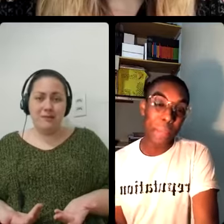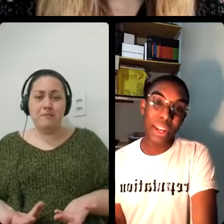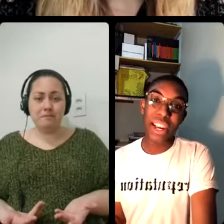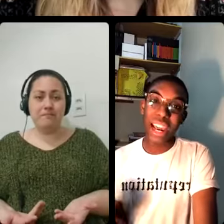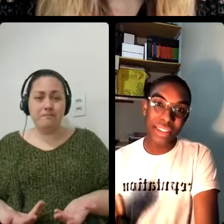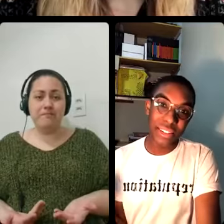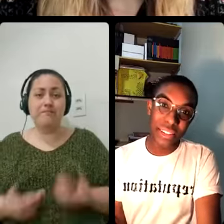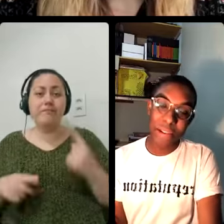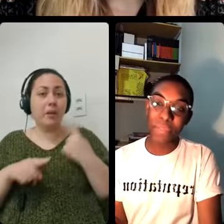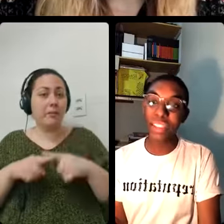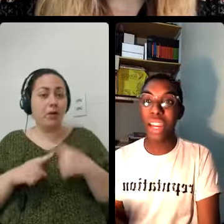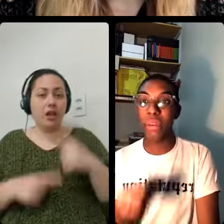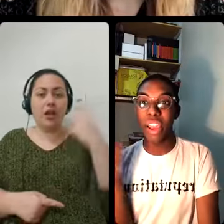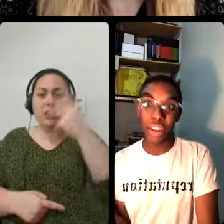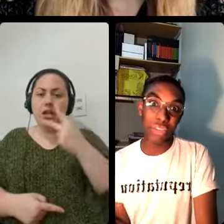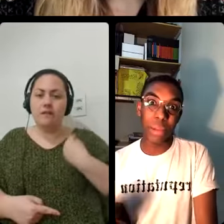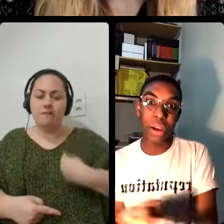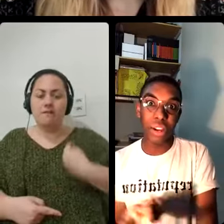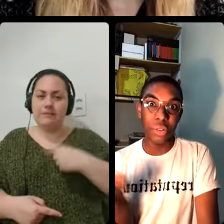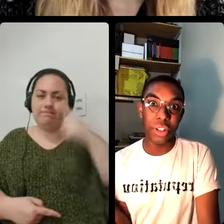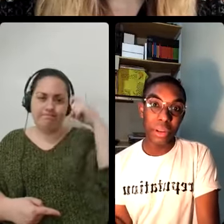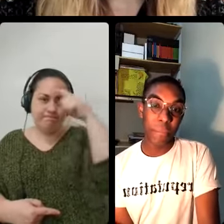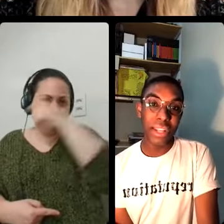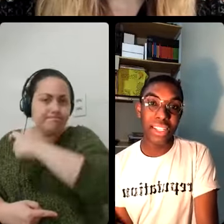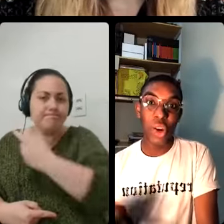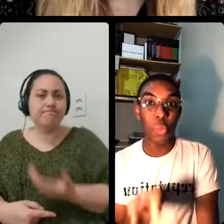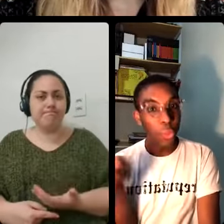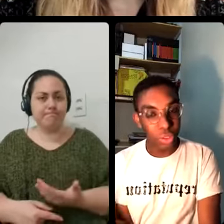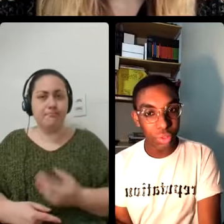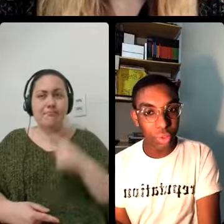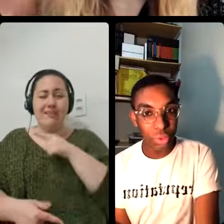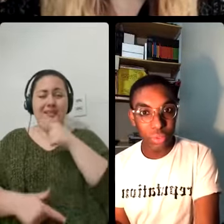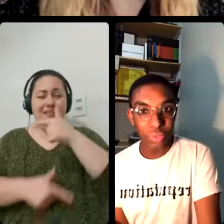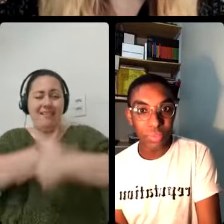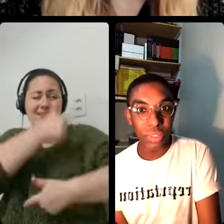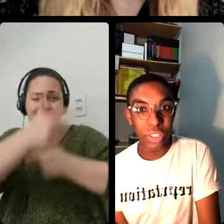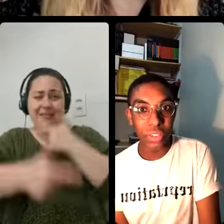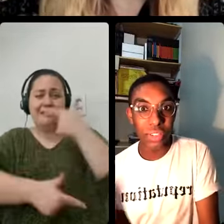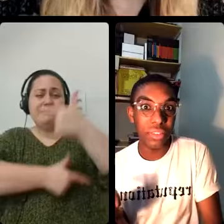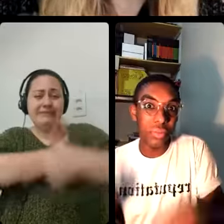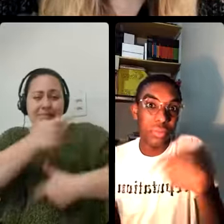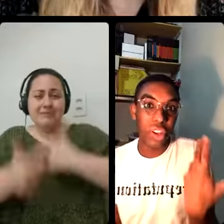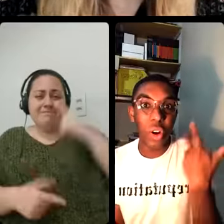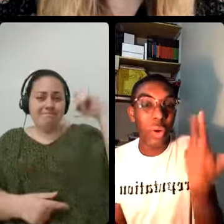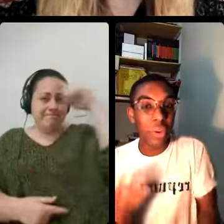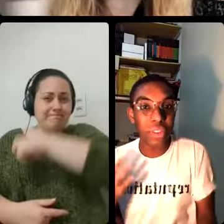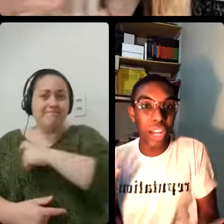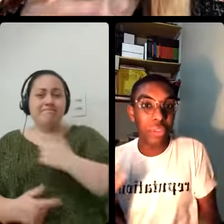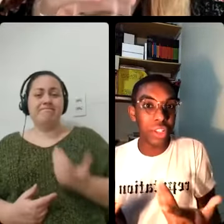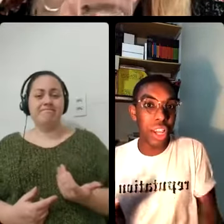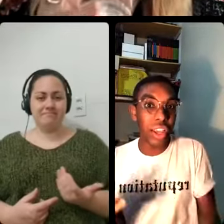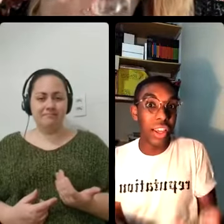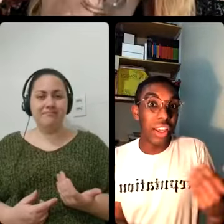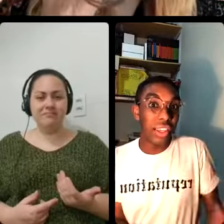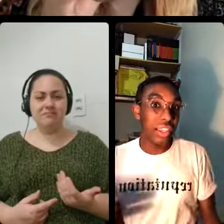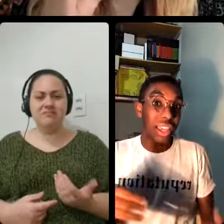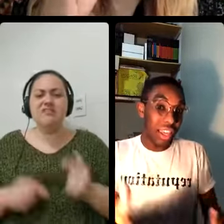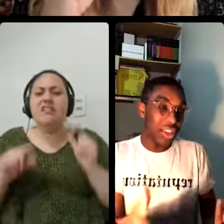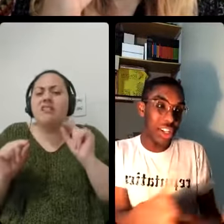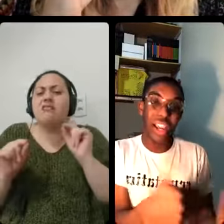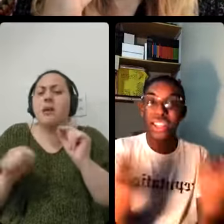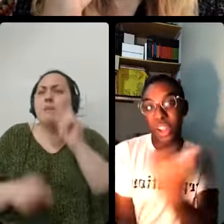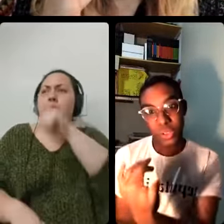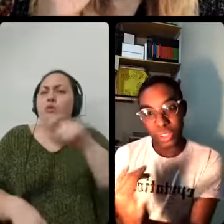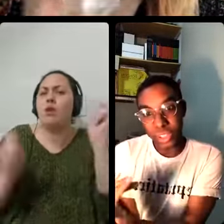condições precárias, né? Era um trabalho braçal muito duro. Então, assim, qual é o escravo que chega? E